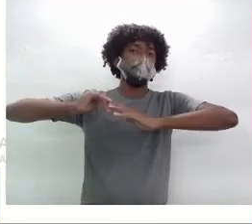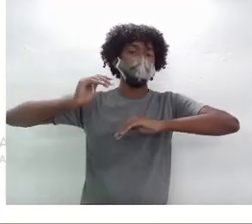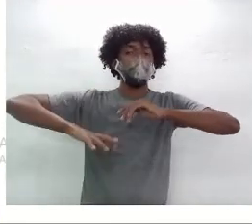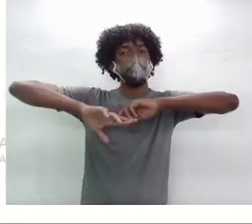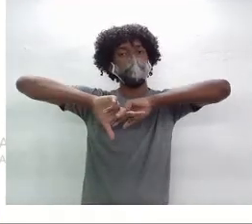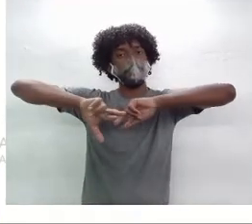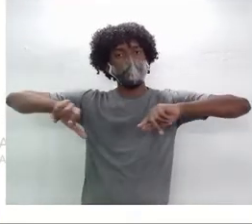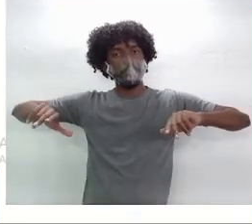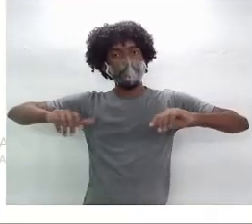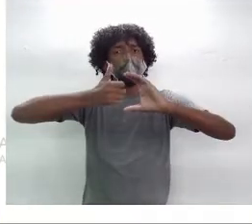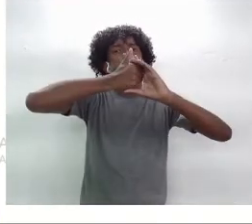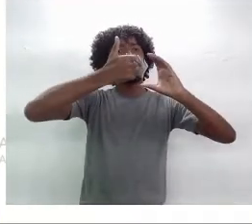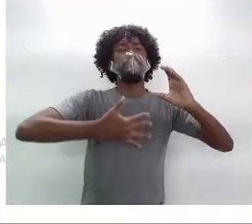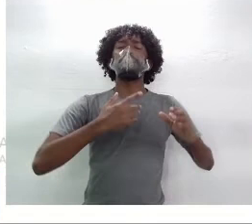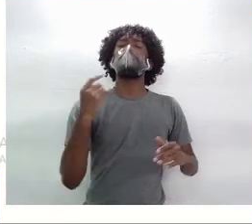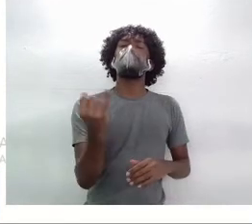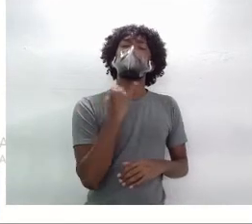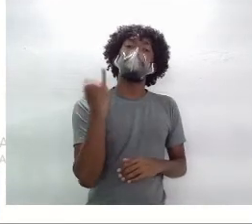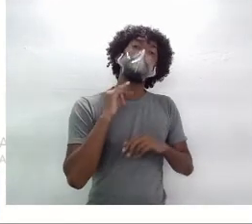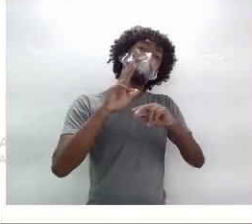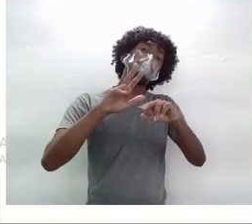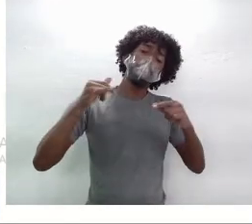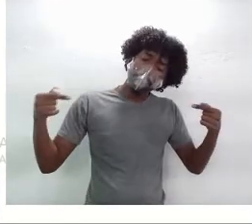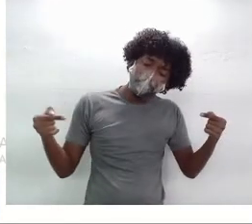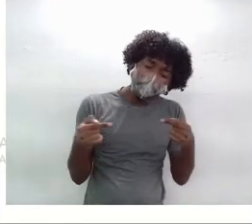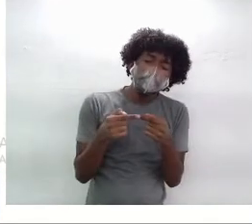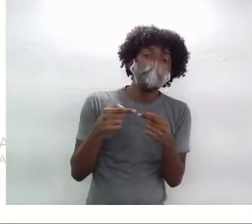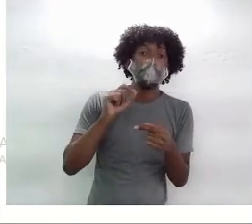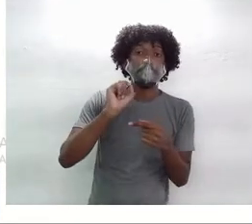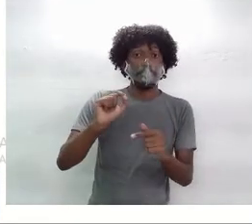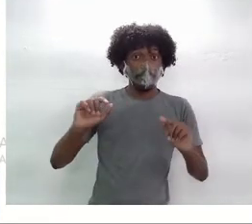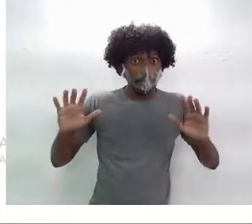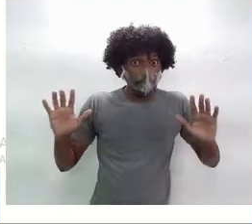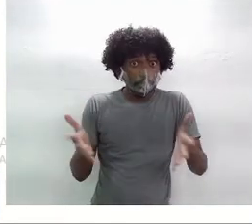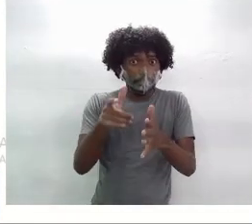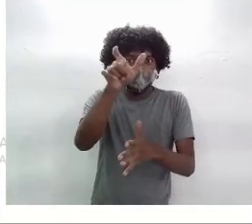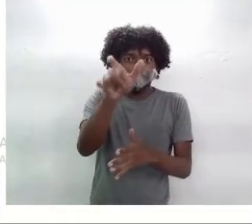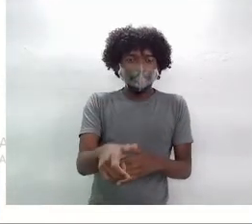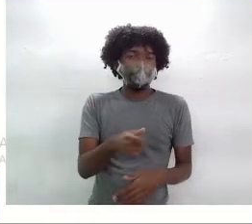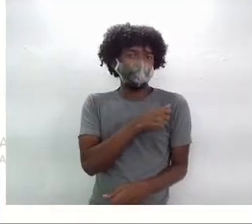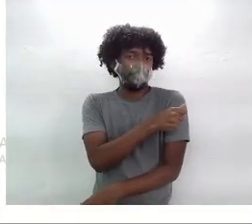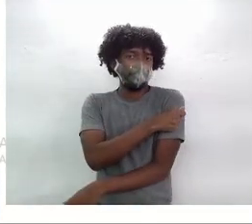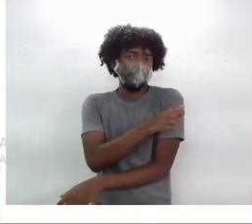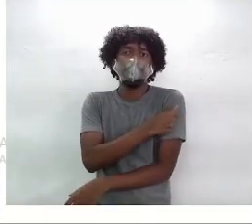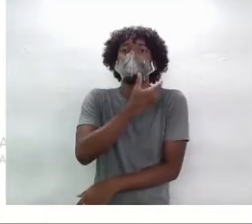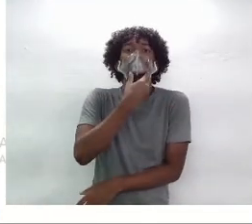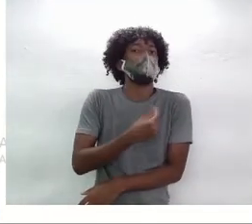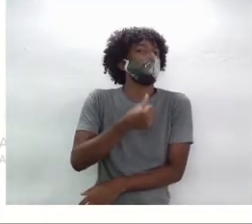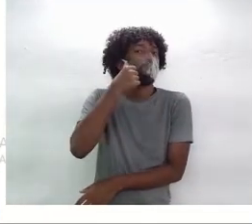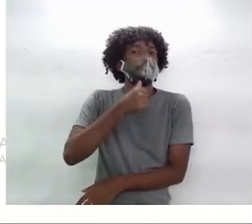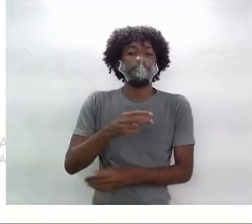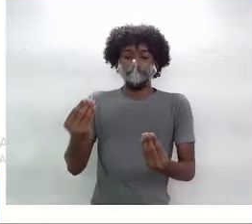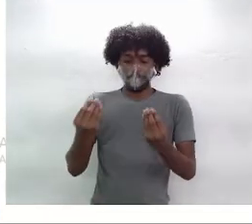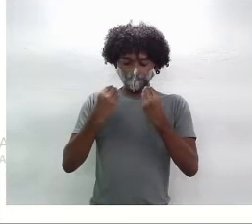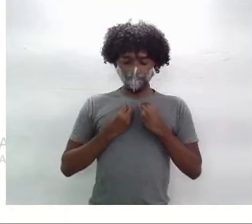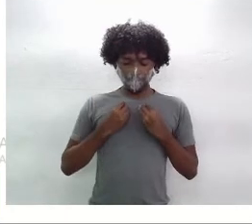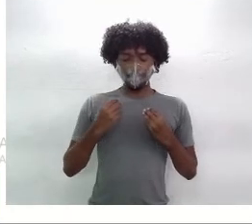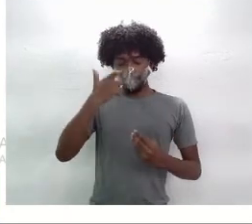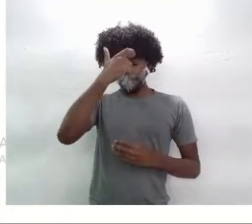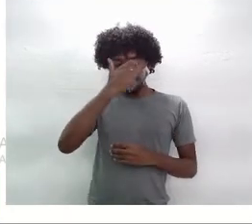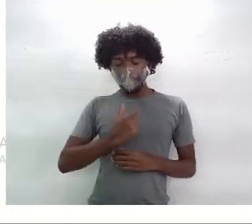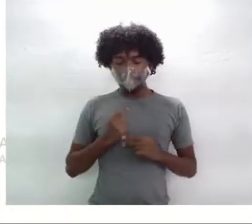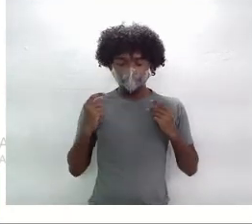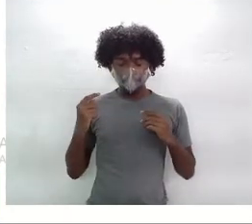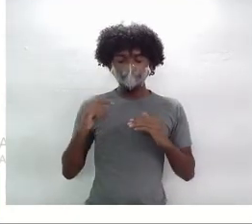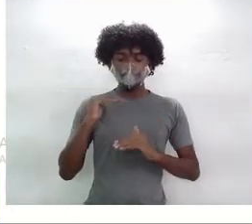importantes, já que estimula aos estudantes e às estudantes a serem pessoas muito